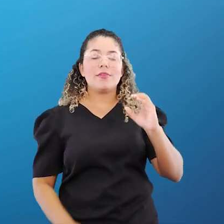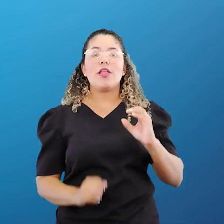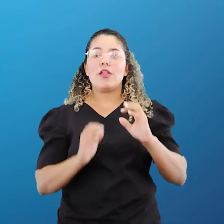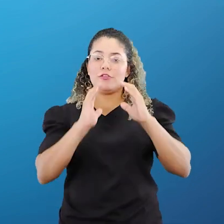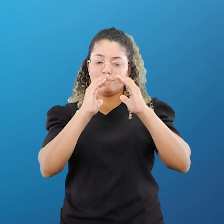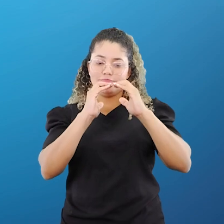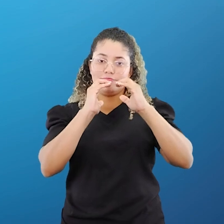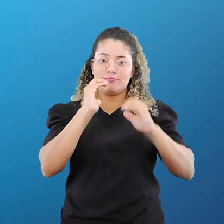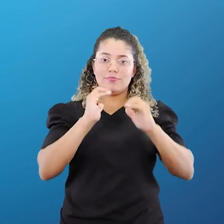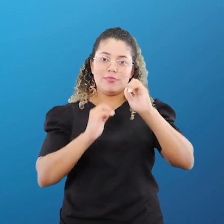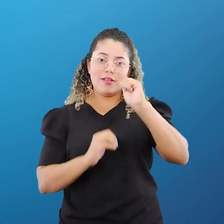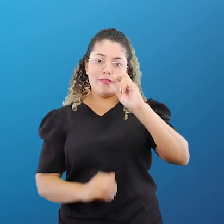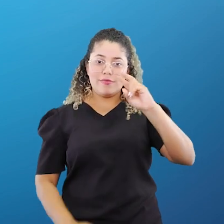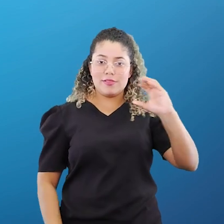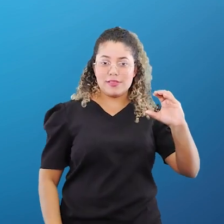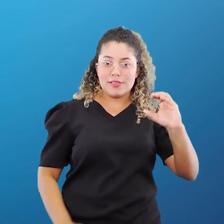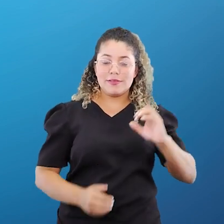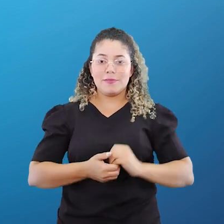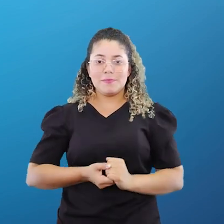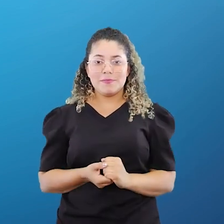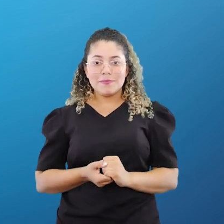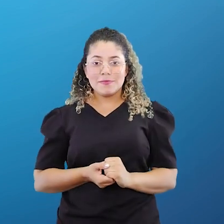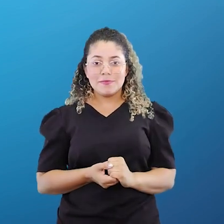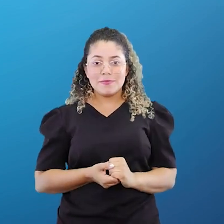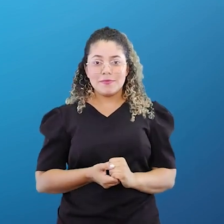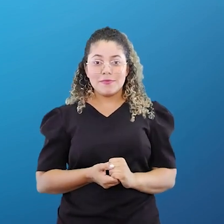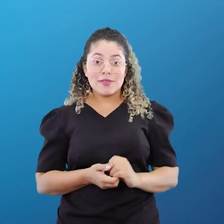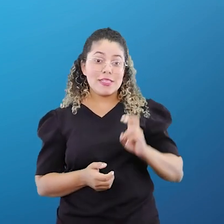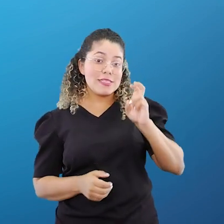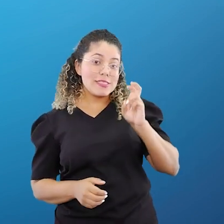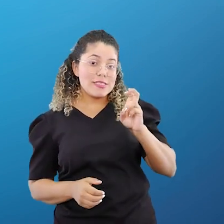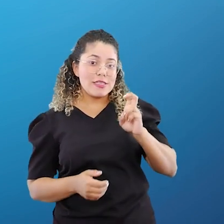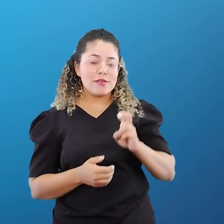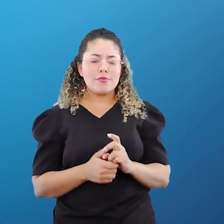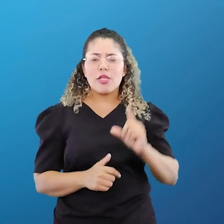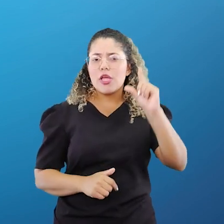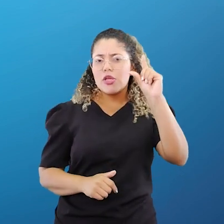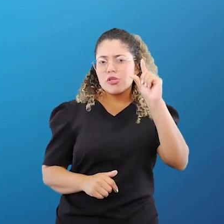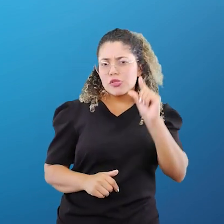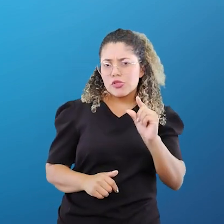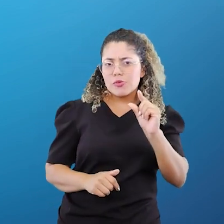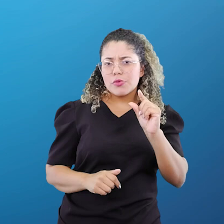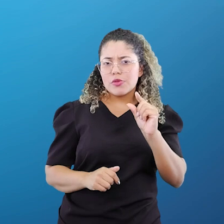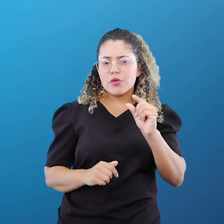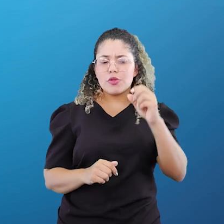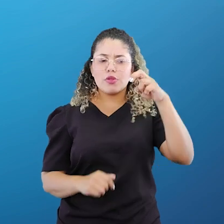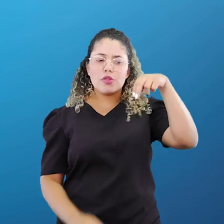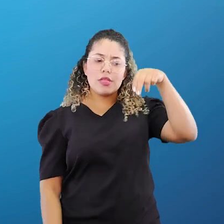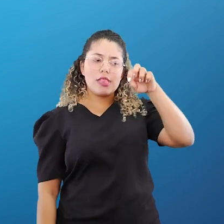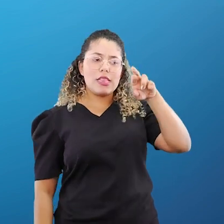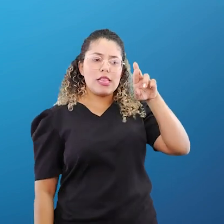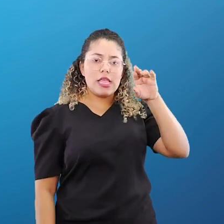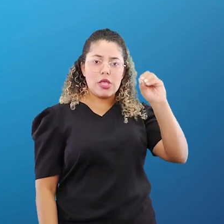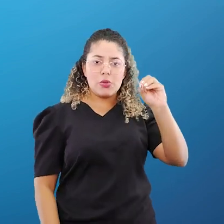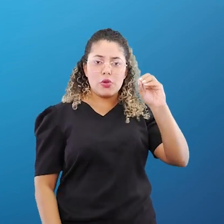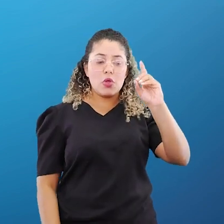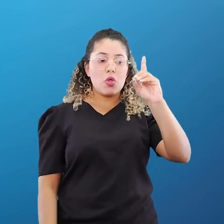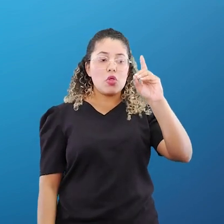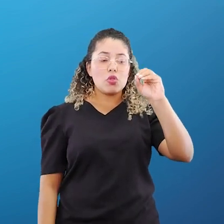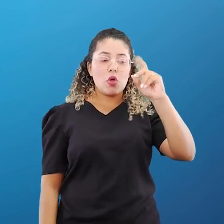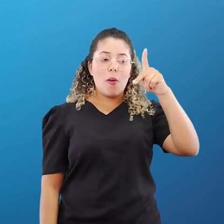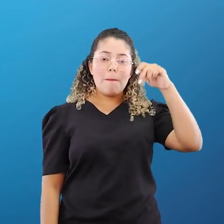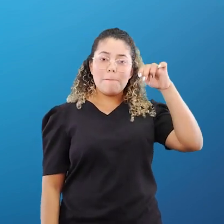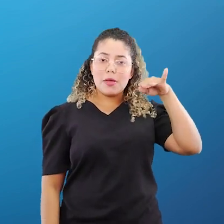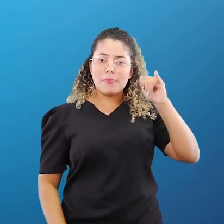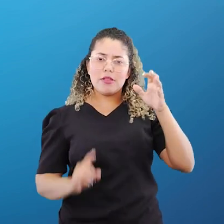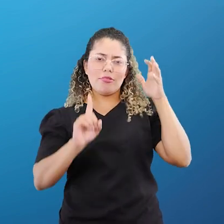acidente vascular cerebral. 5. Diminuição na produção do neurotransmissor dopamina. Afeta